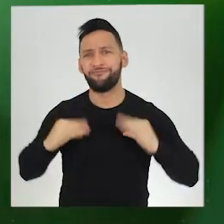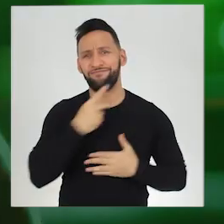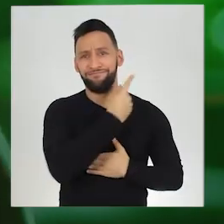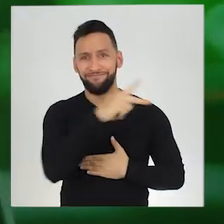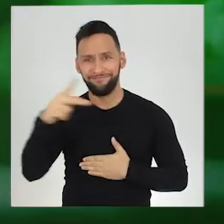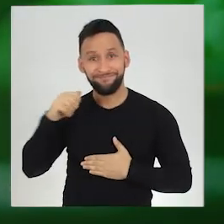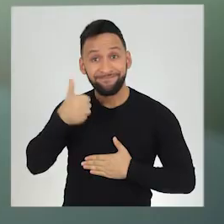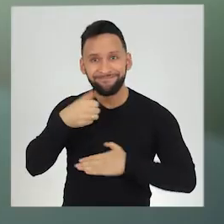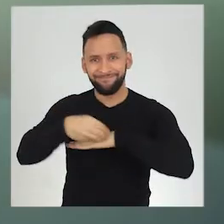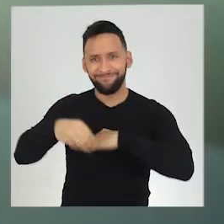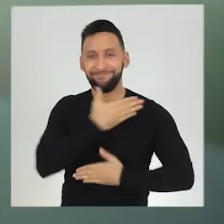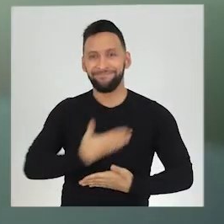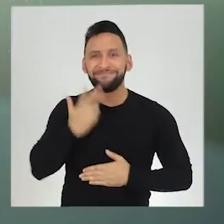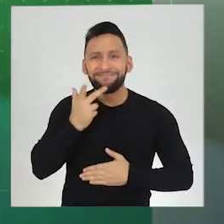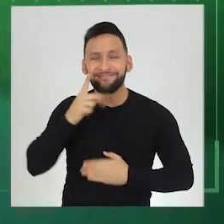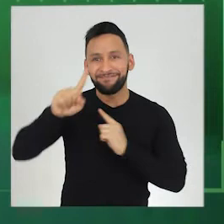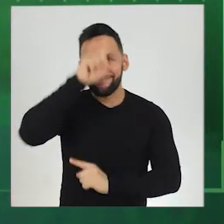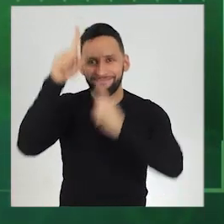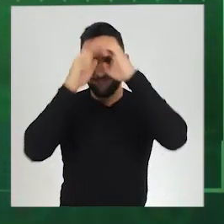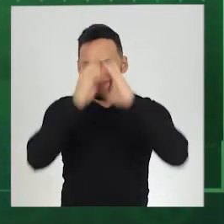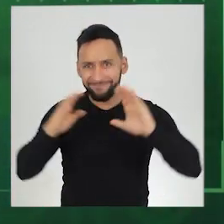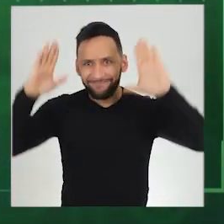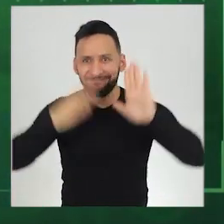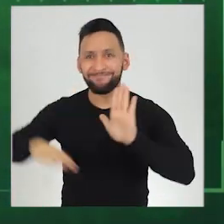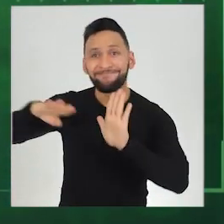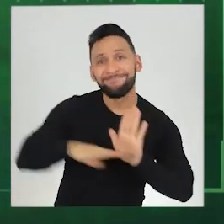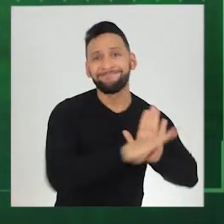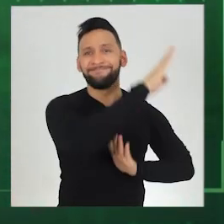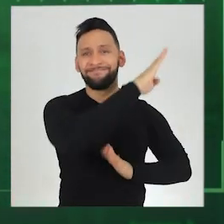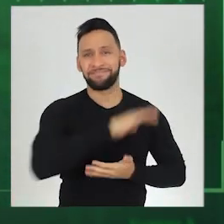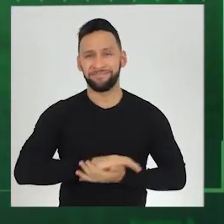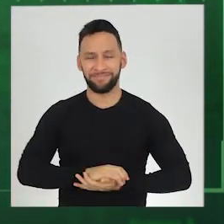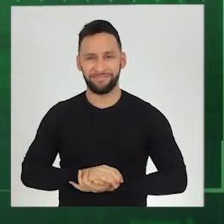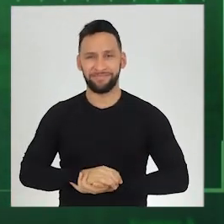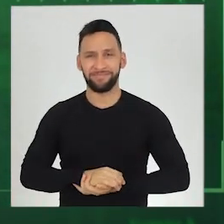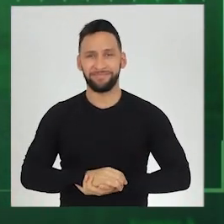comodidade para você. Governo do estado do Ceará. Novas ideias, novas conquistas.